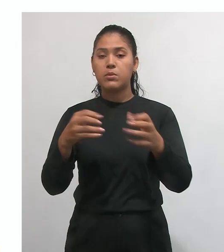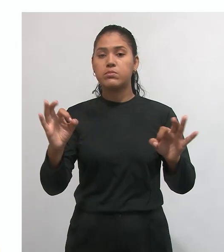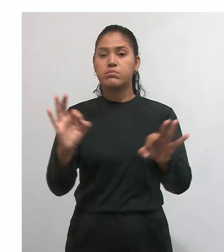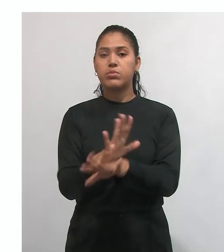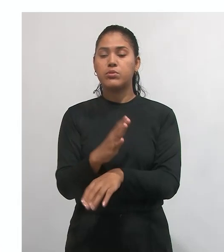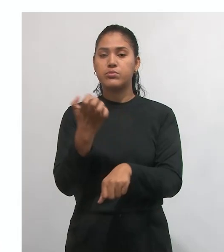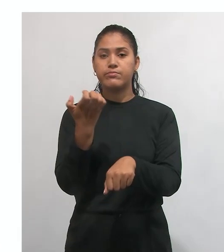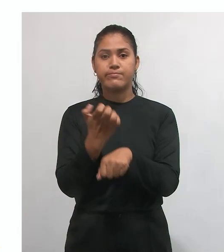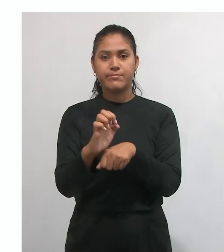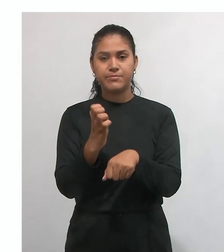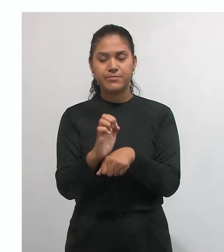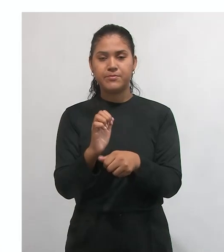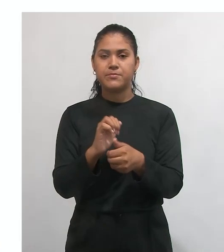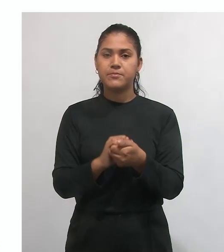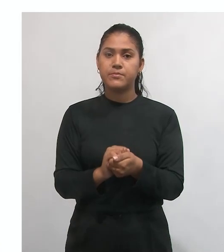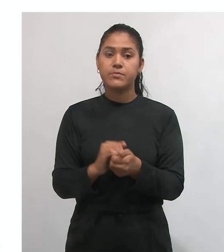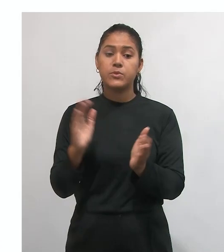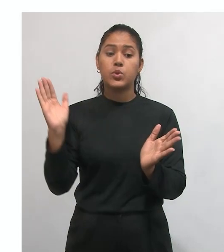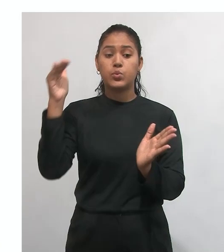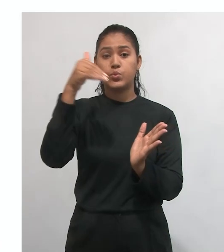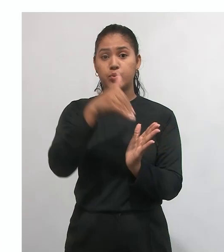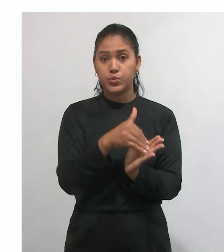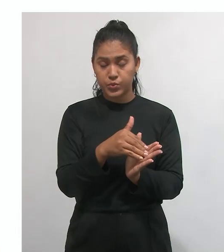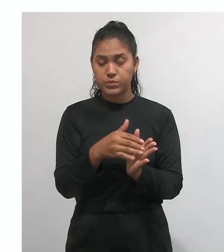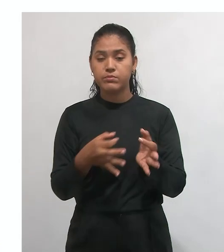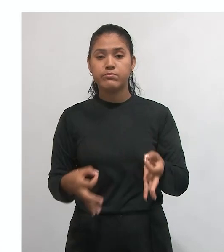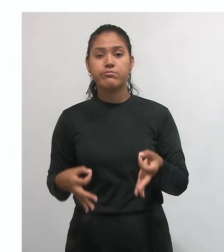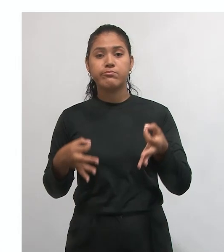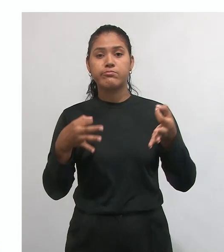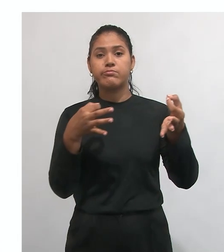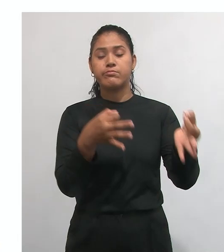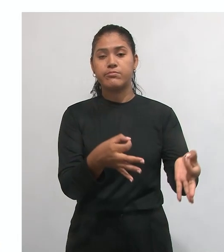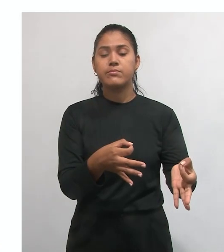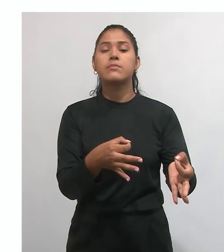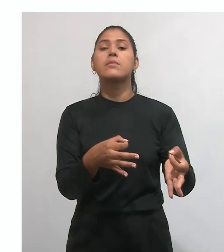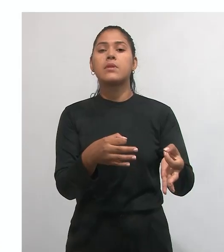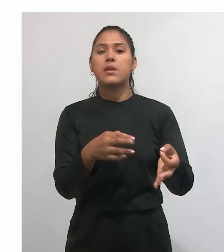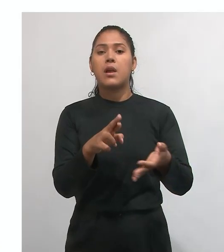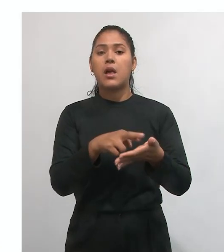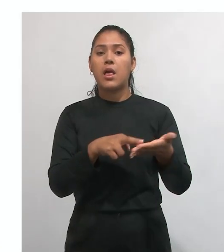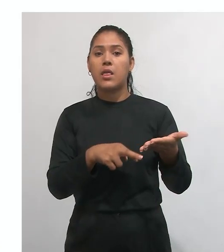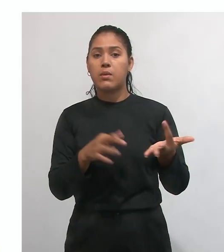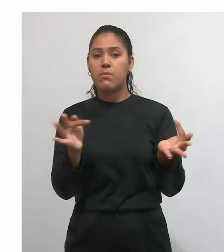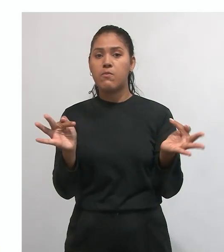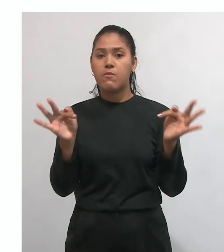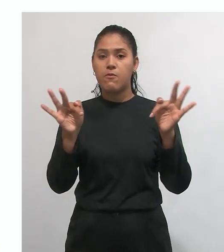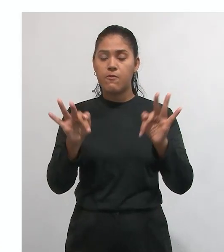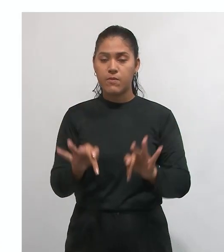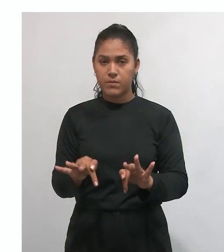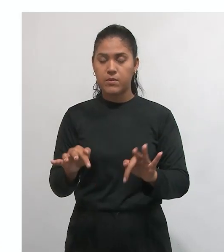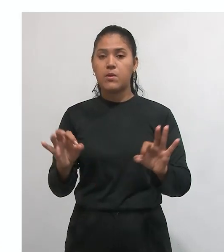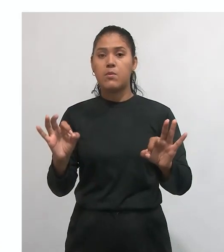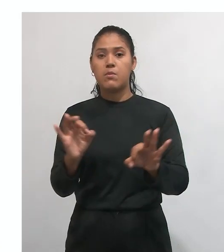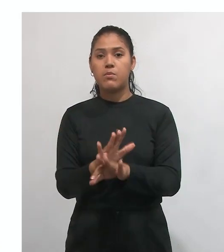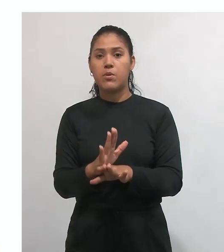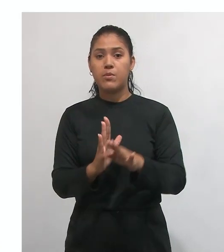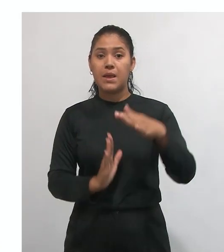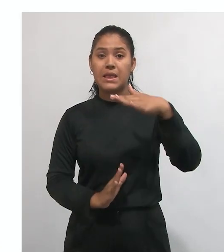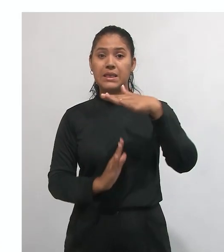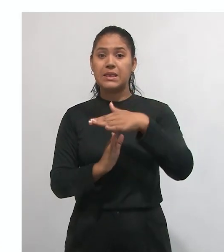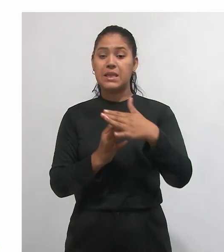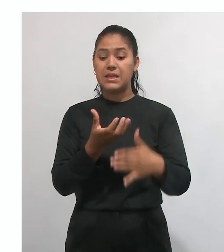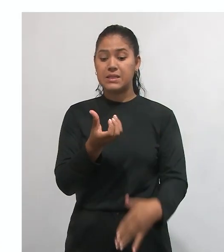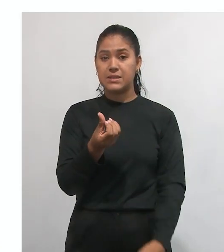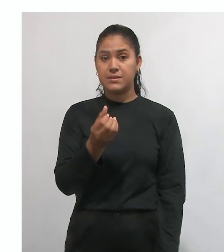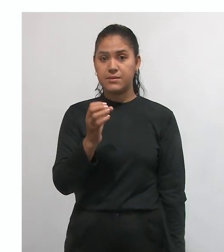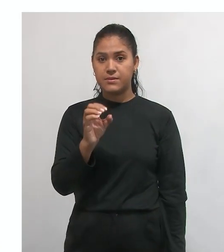após a conclusão do estágio. Por último, entregar a versão final do relatório para a revisão do orientador no